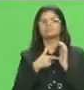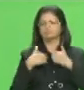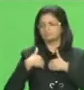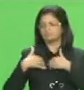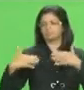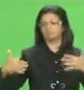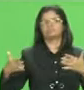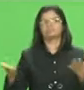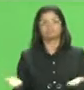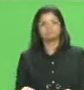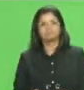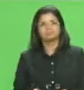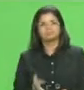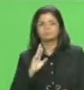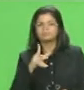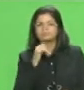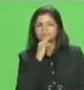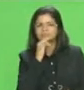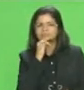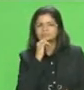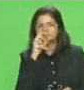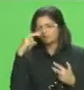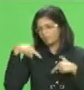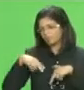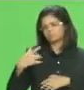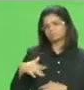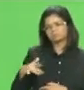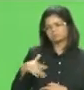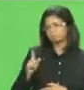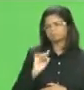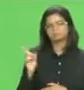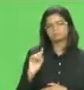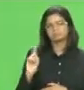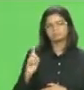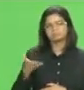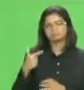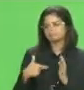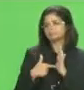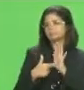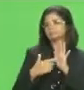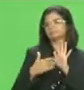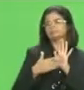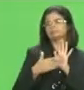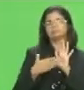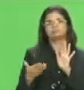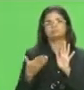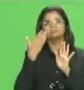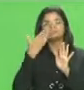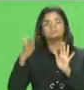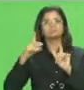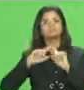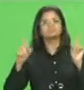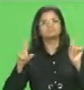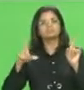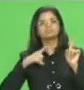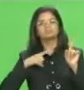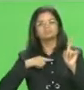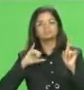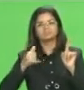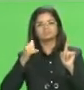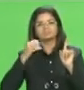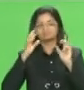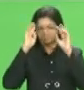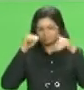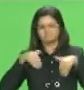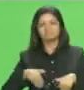coração para você. Não me vitimizando, não querendo me aparecer, mas me despindo das minhas vaidades,